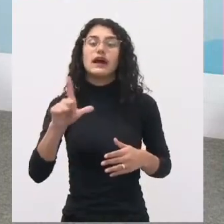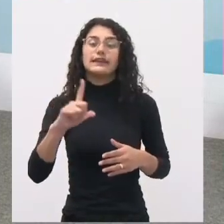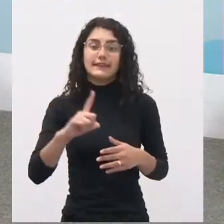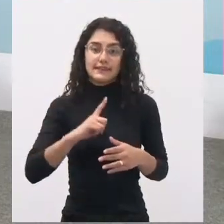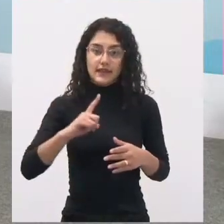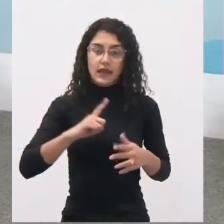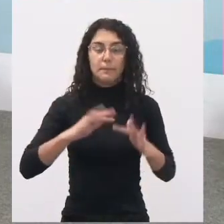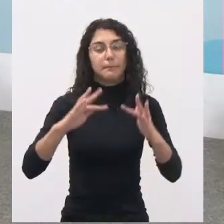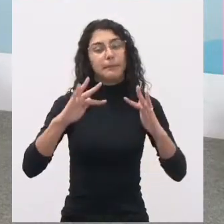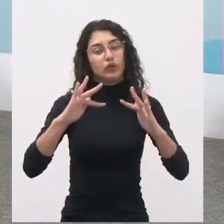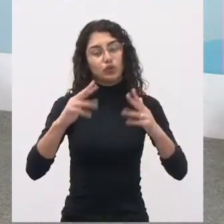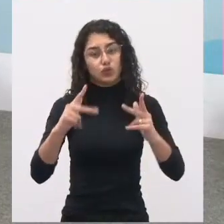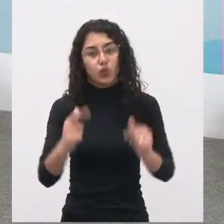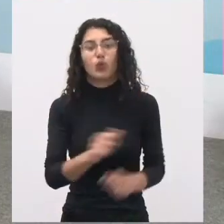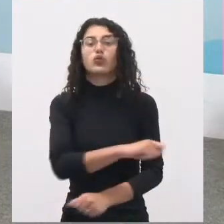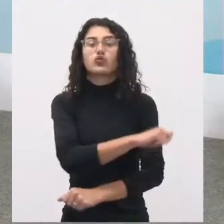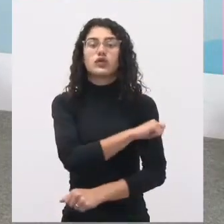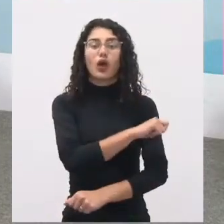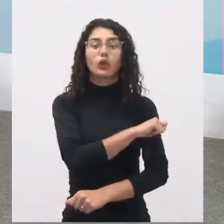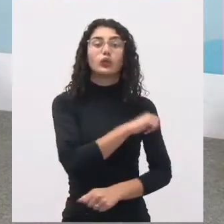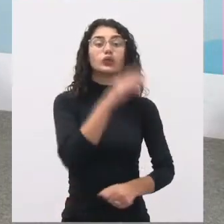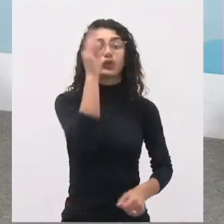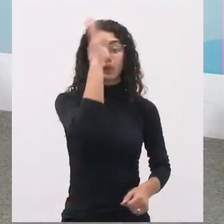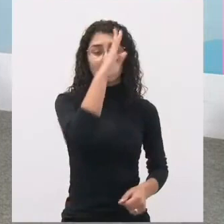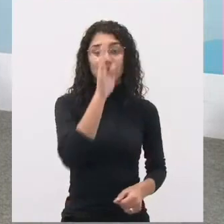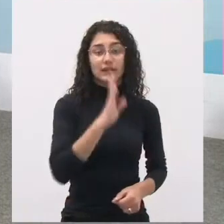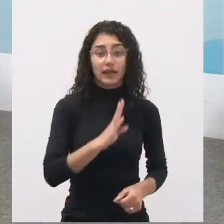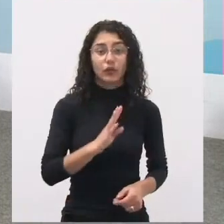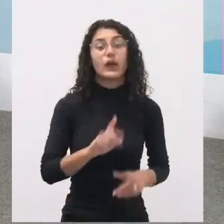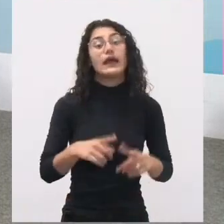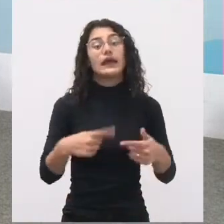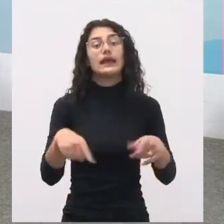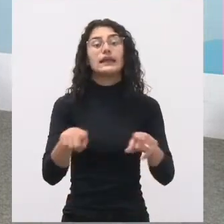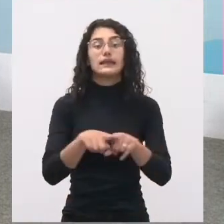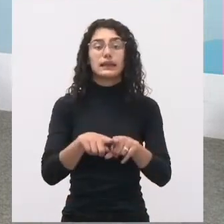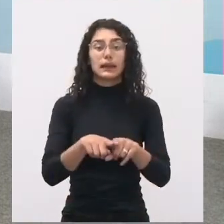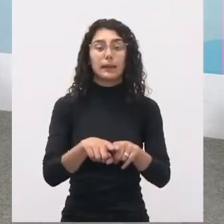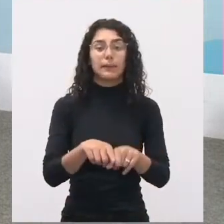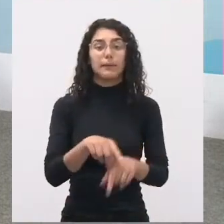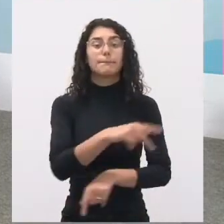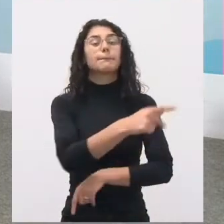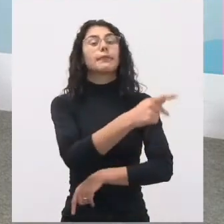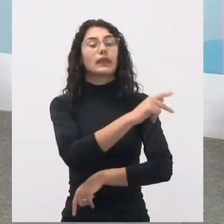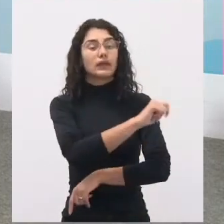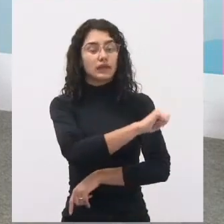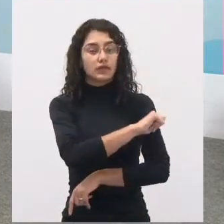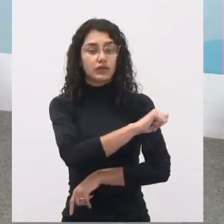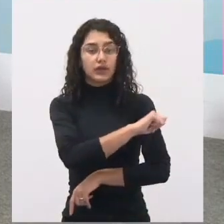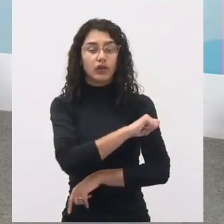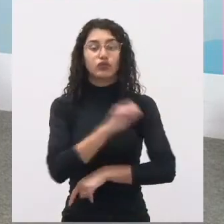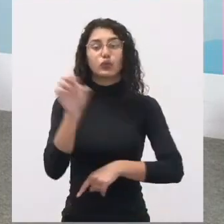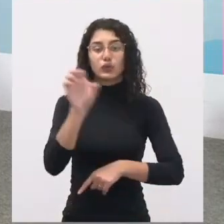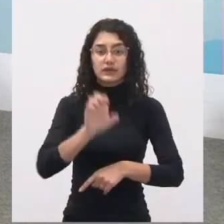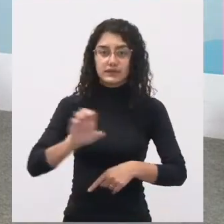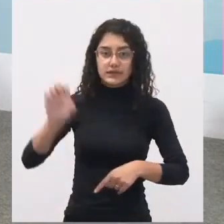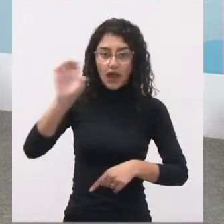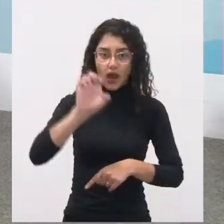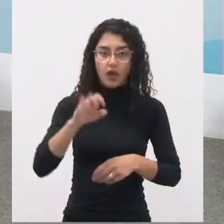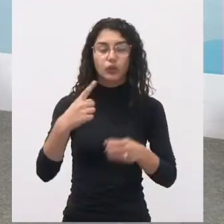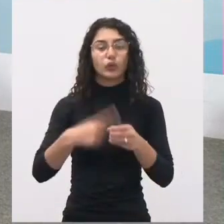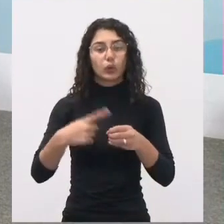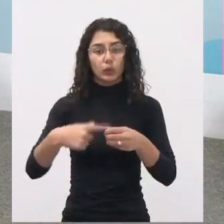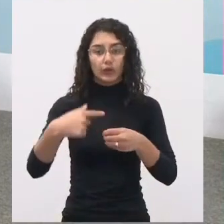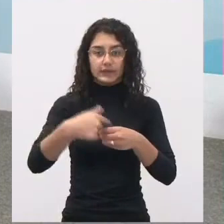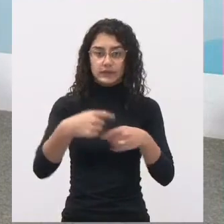a todos os estudantes brasileiros e os estudantes do estado e dos municípios que estão aqui conosco, né? Uhum. Que